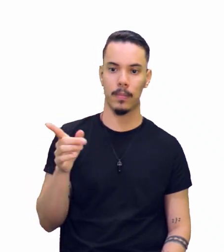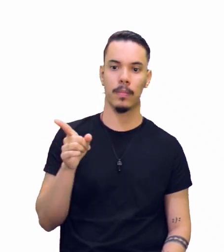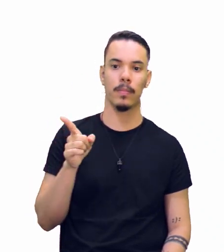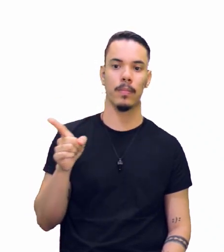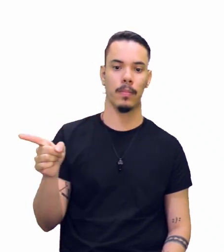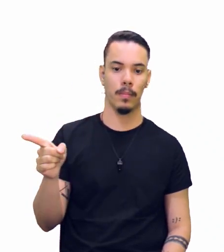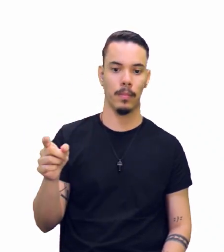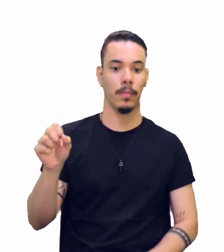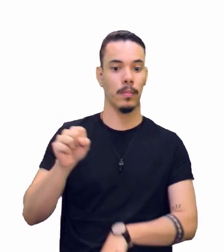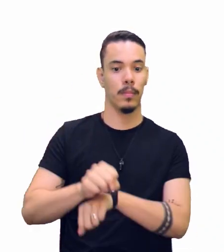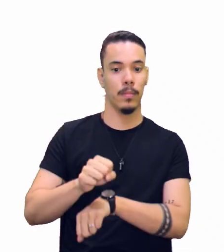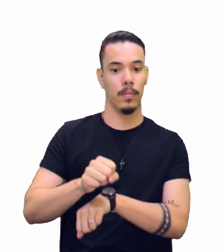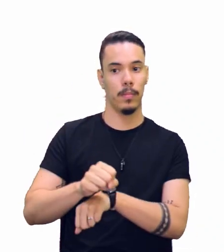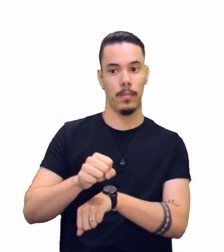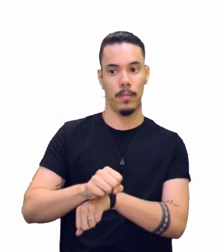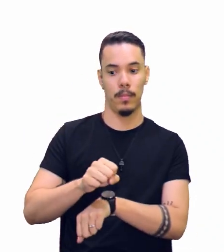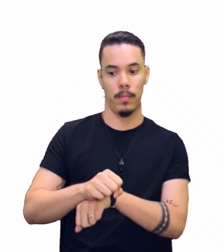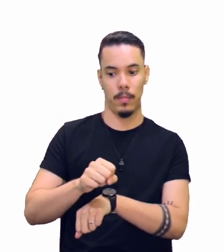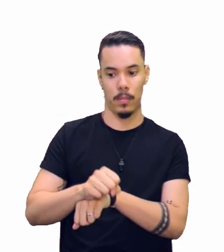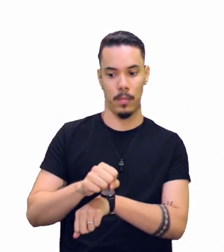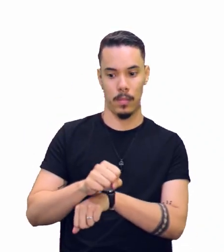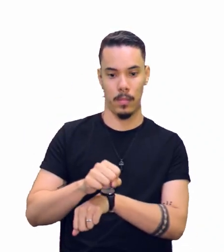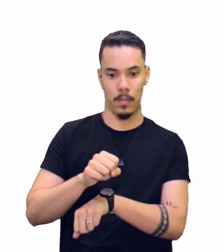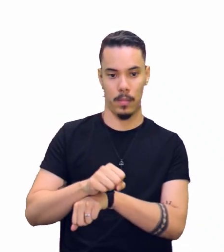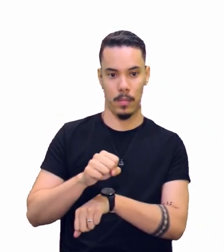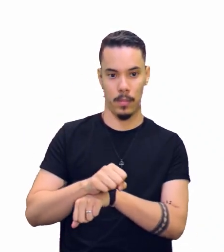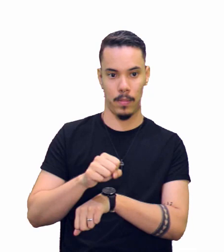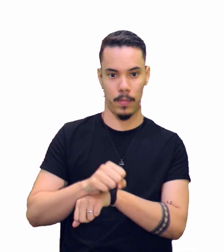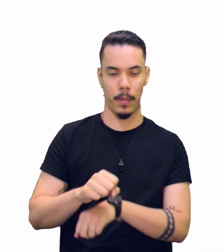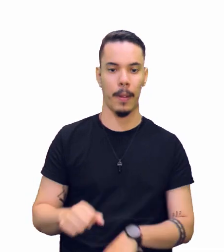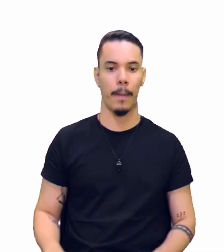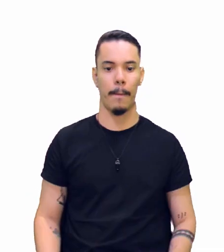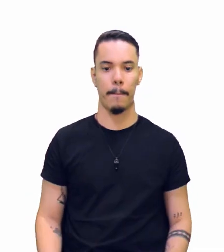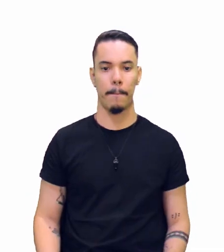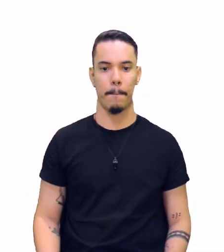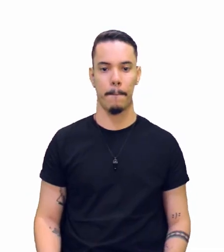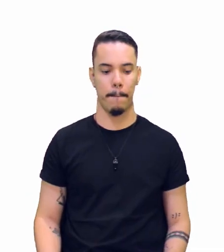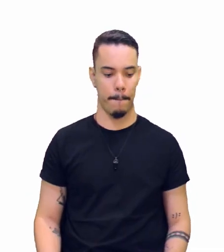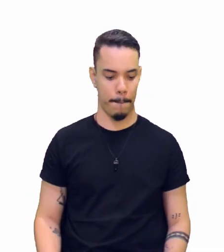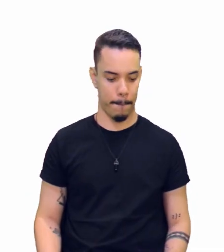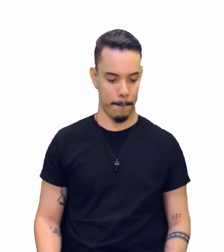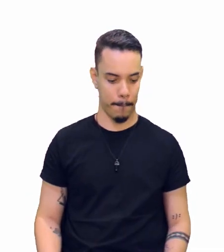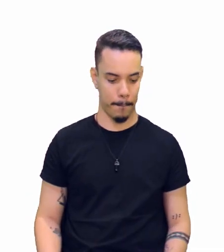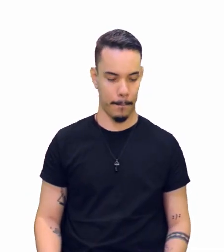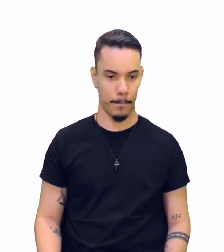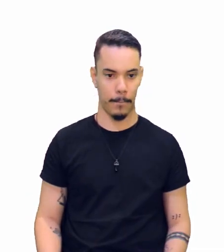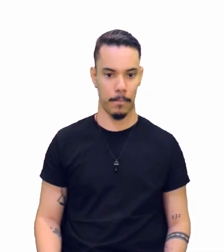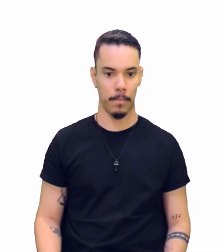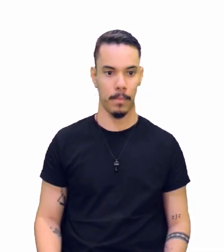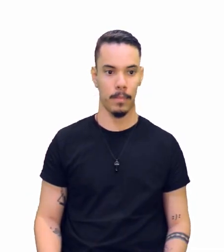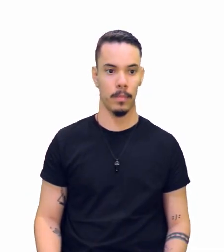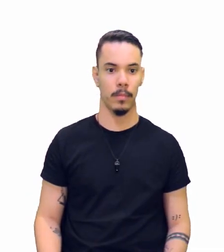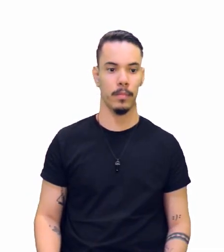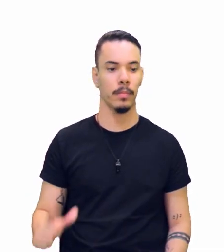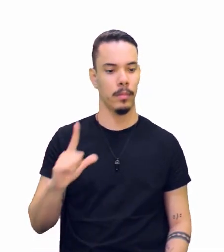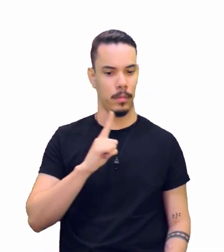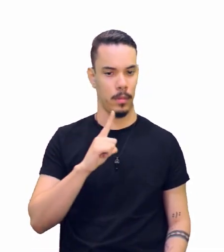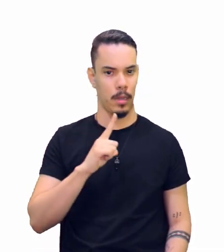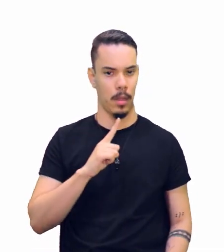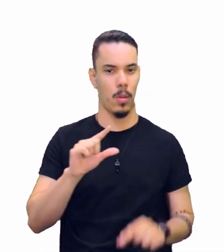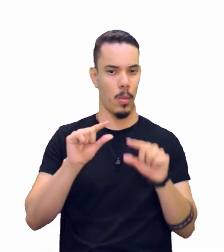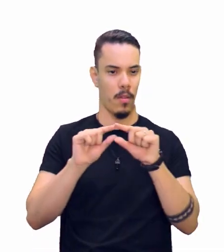ela esperar. Ask her to wait. Nesse caso aqui eu tenho até uma frase um